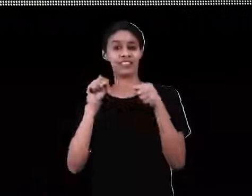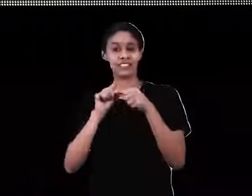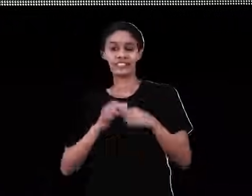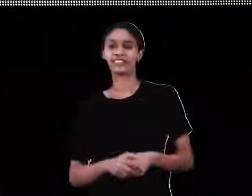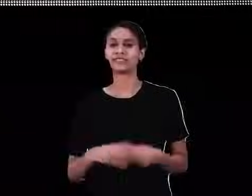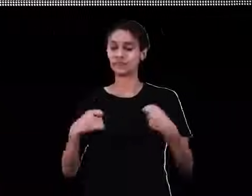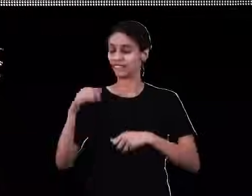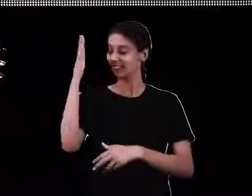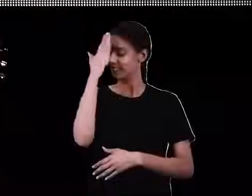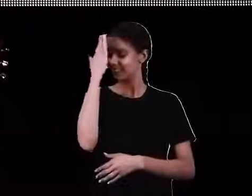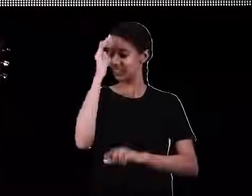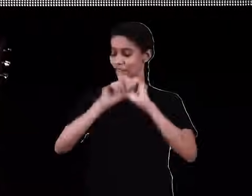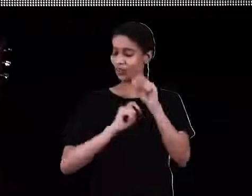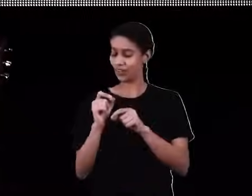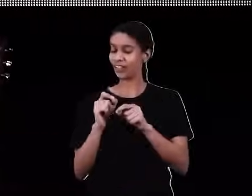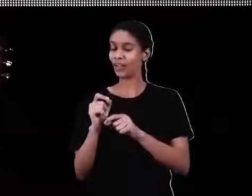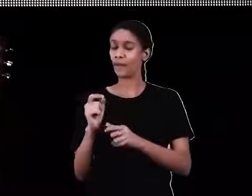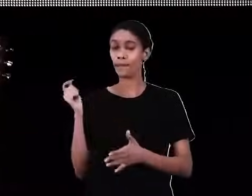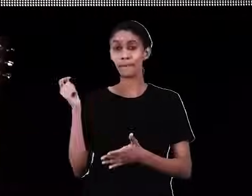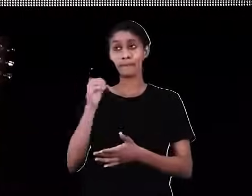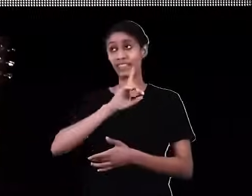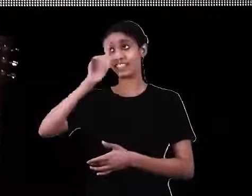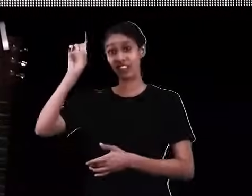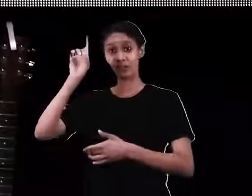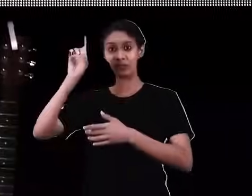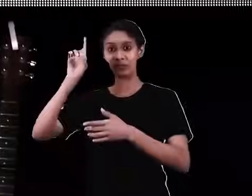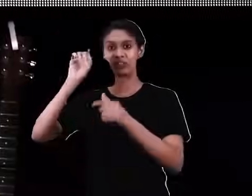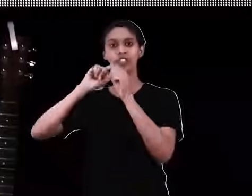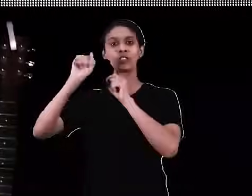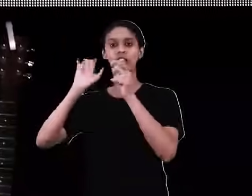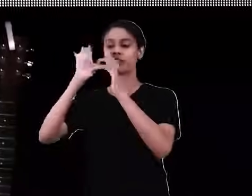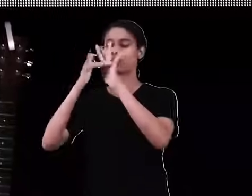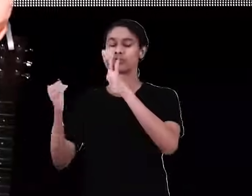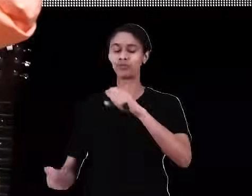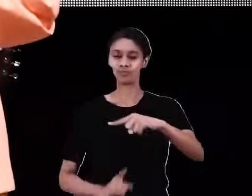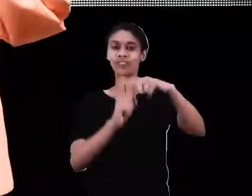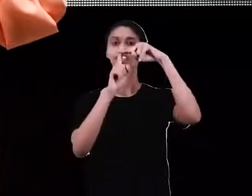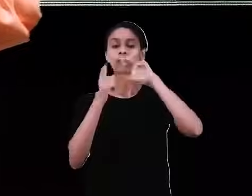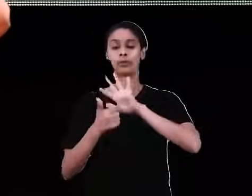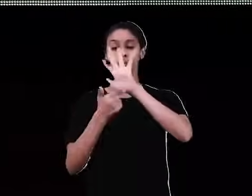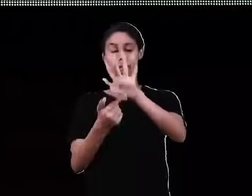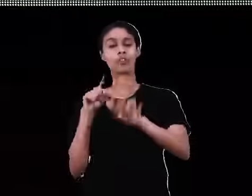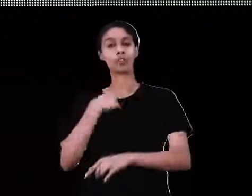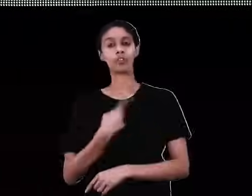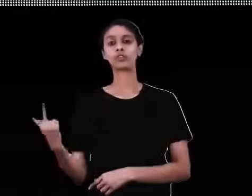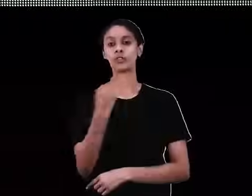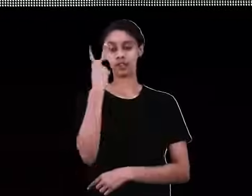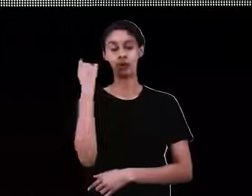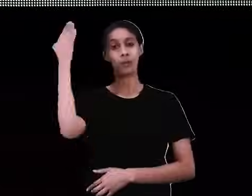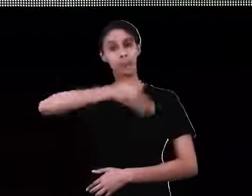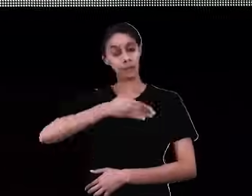precisa entender que o preço que Jesus pagou na cruz pra gente mostra o nosso valor. O que prova o meu valor e o